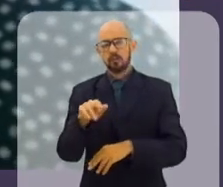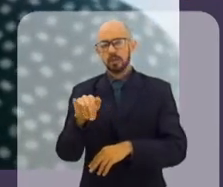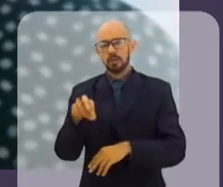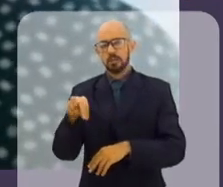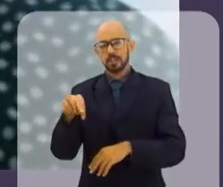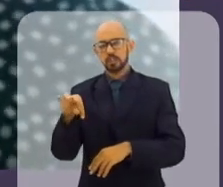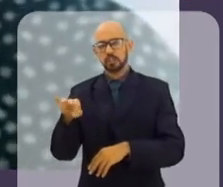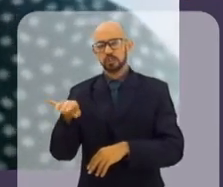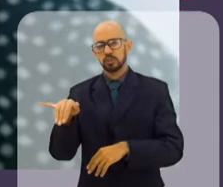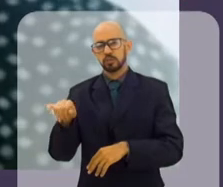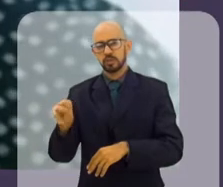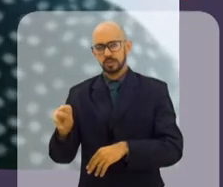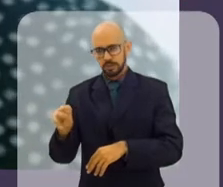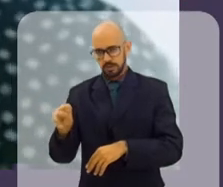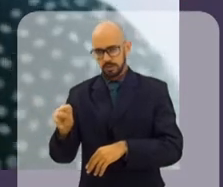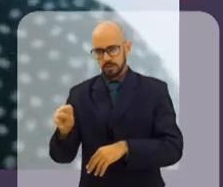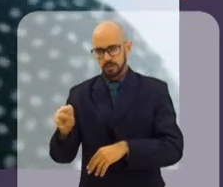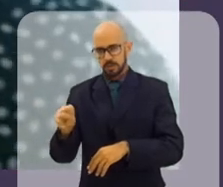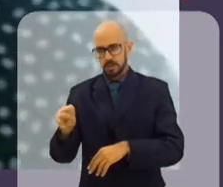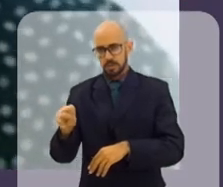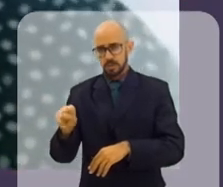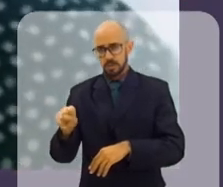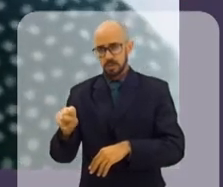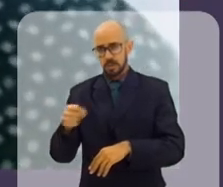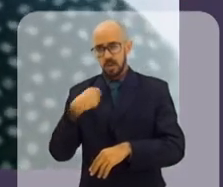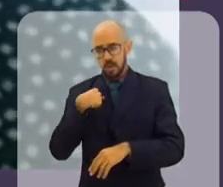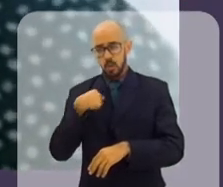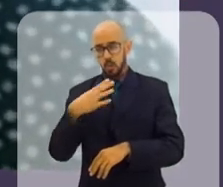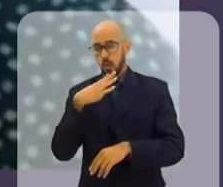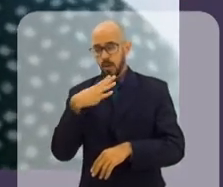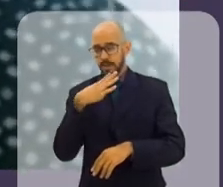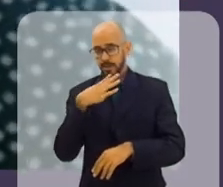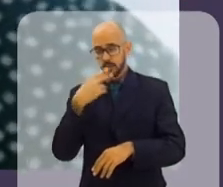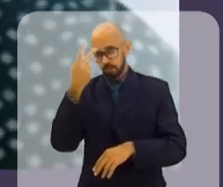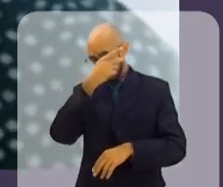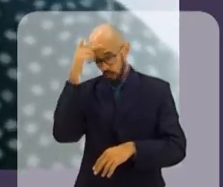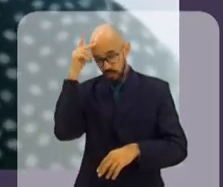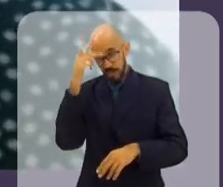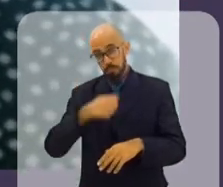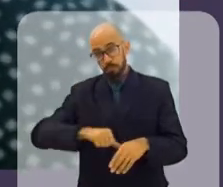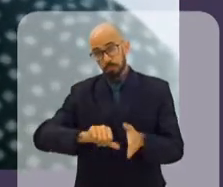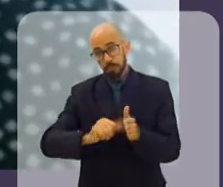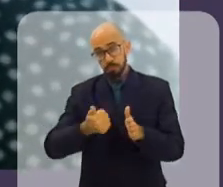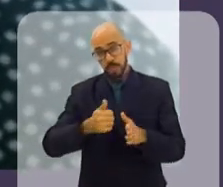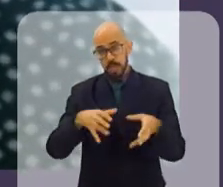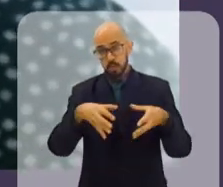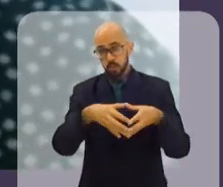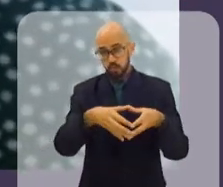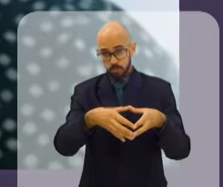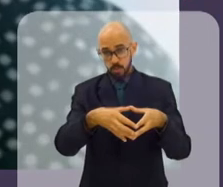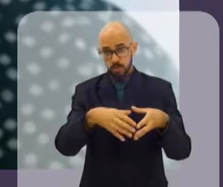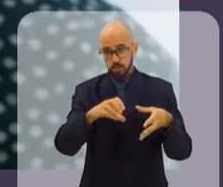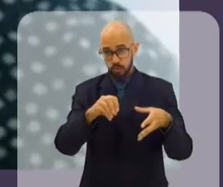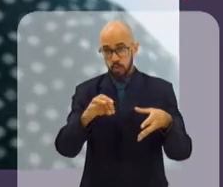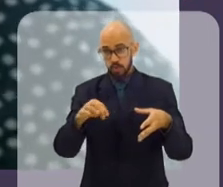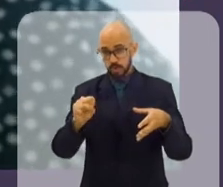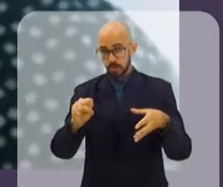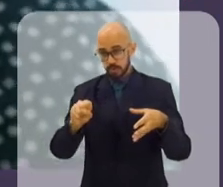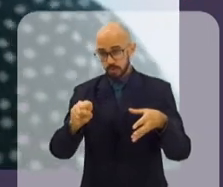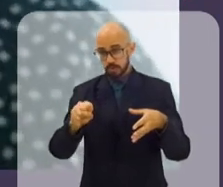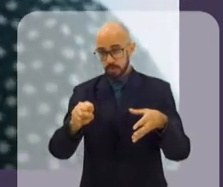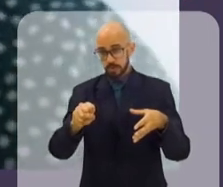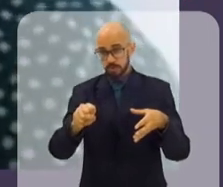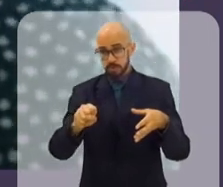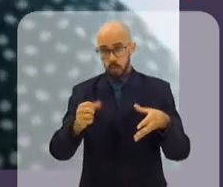E eu conheço pessoas da primeira turma de cotistas, e a primeira turma, a